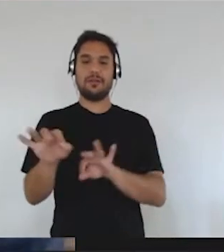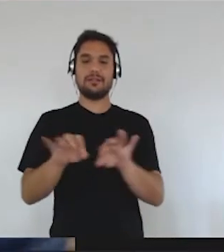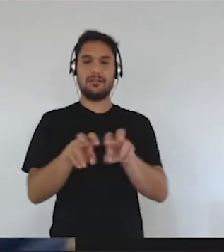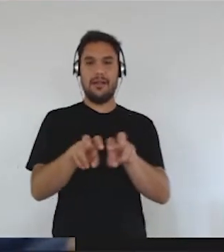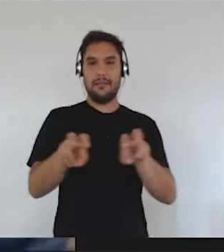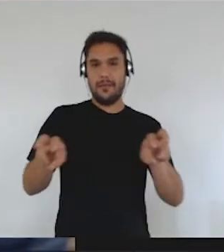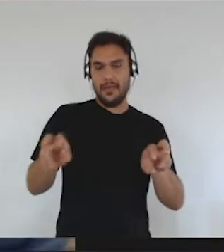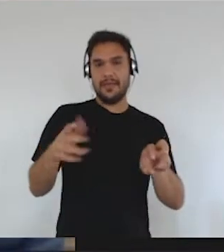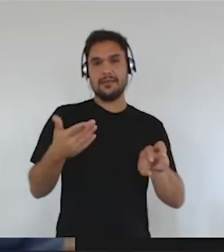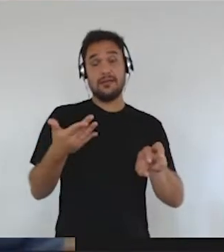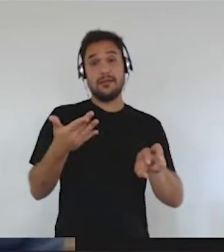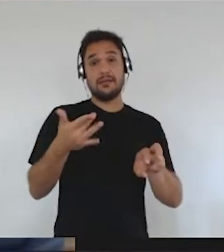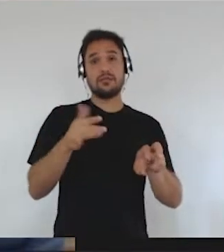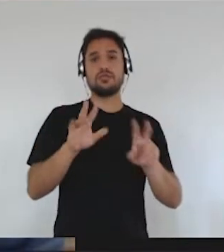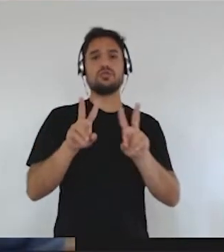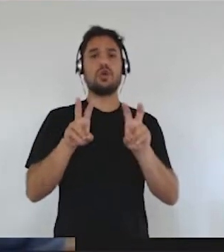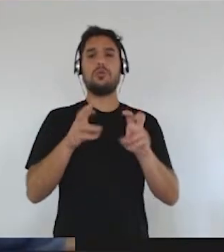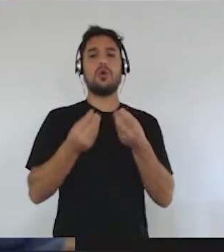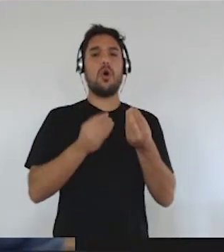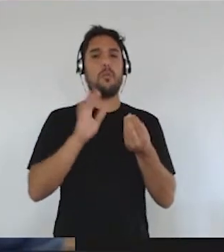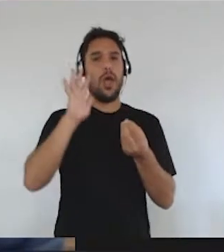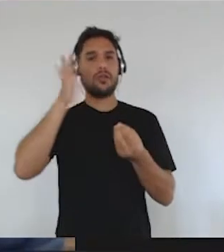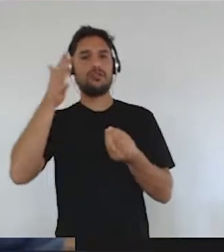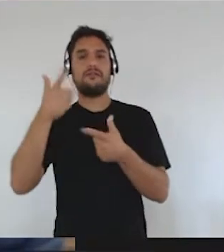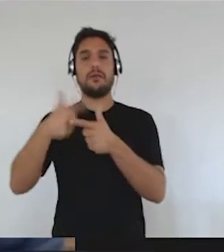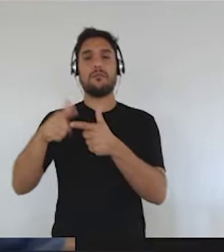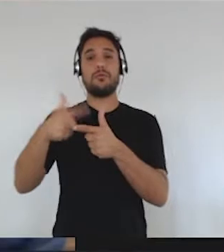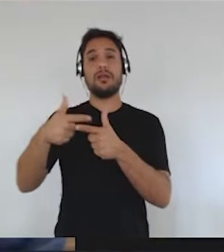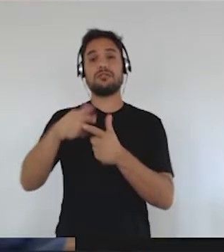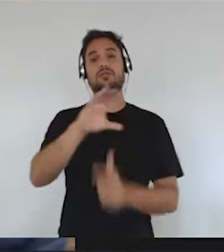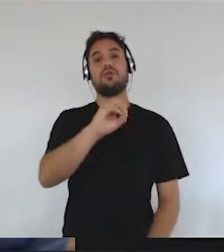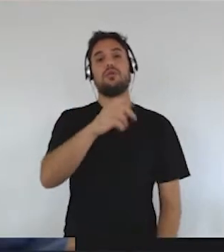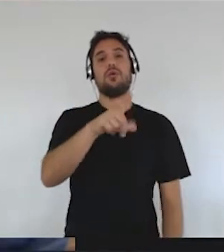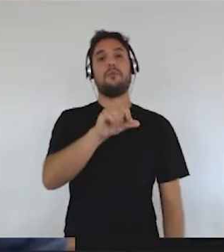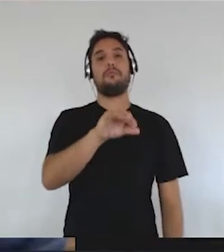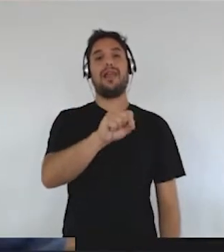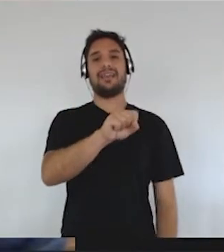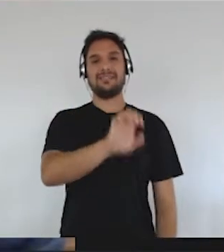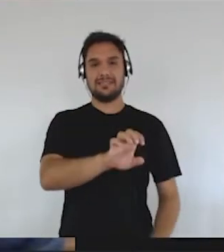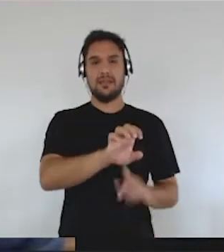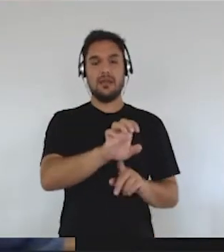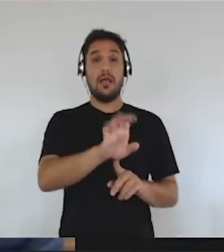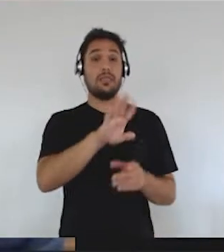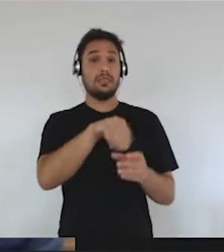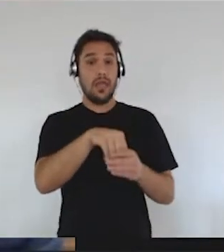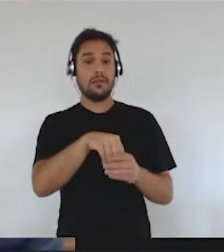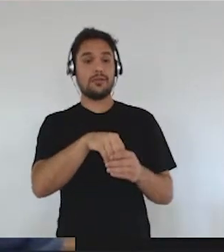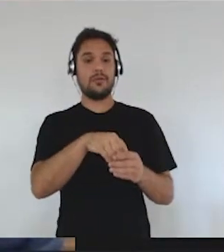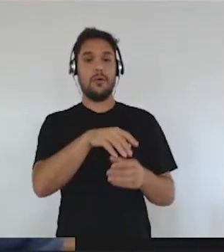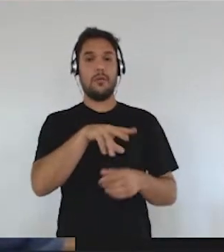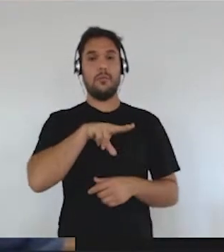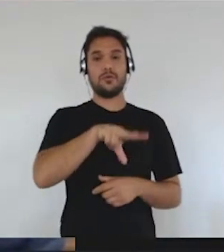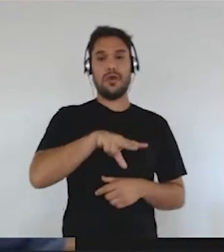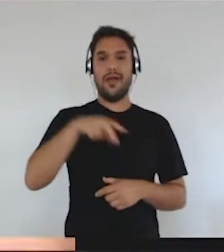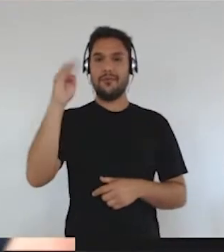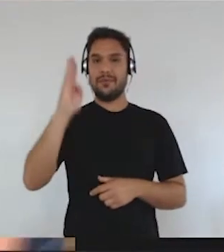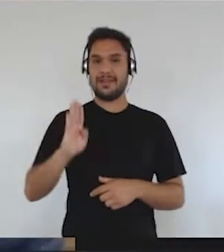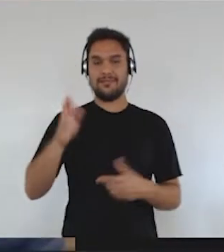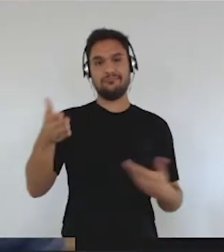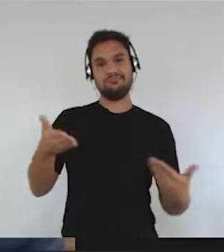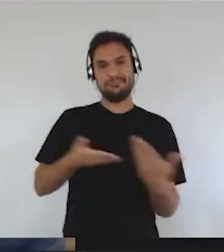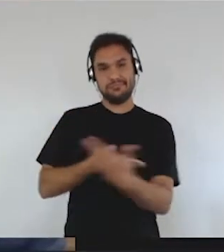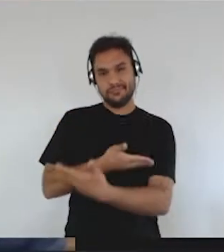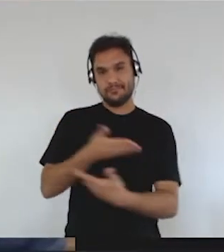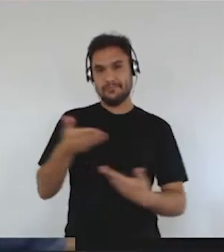sobre soluções de conflitos e compliance no cenário luso brasileiro. E nós